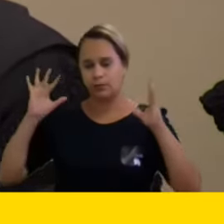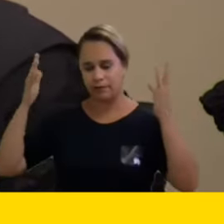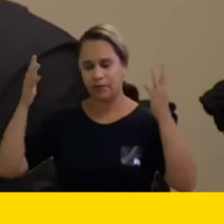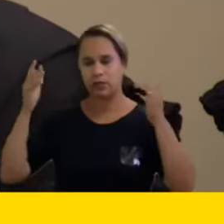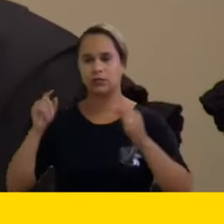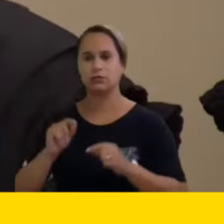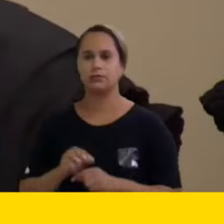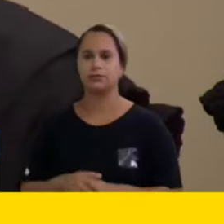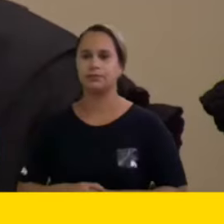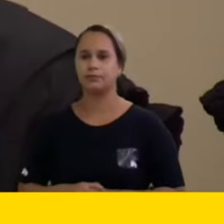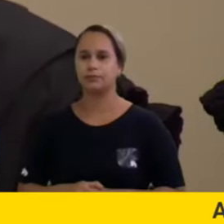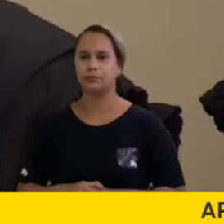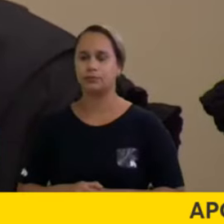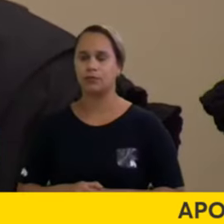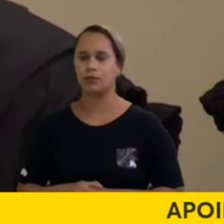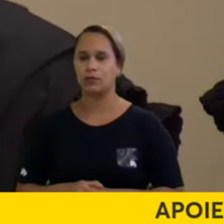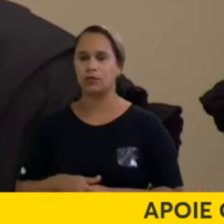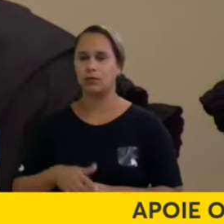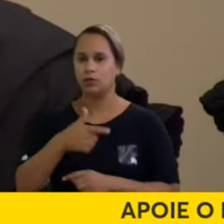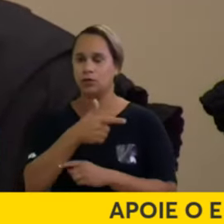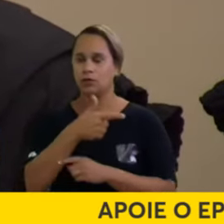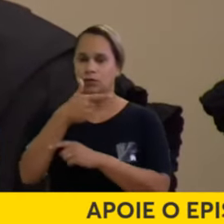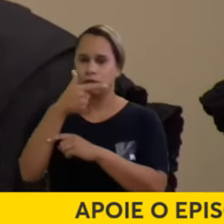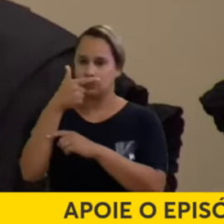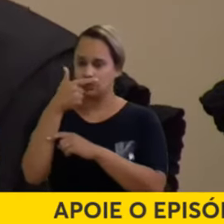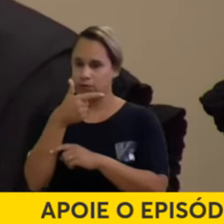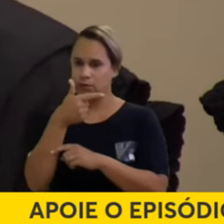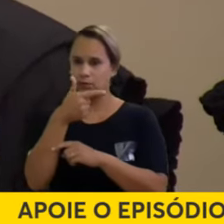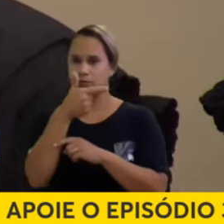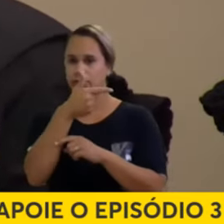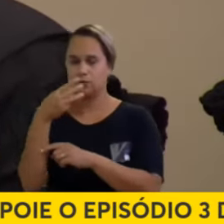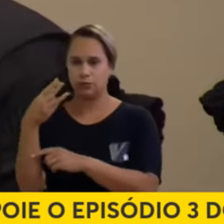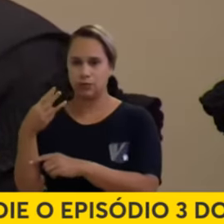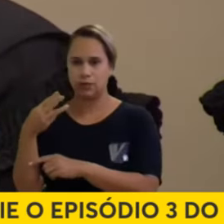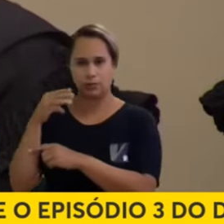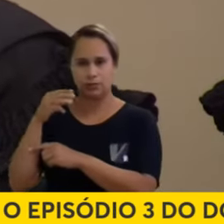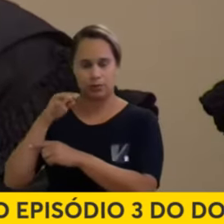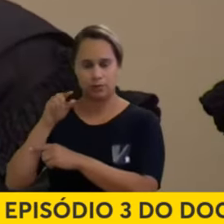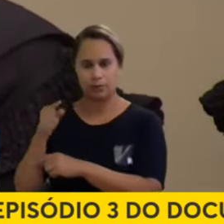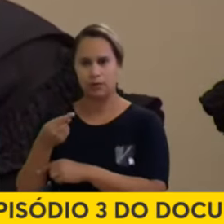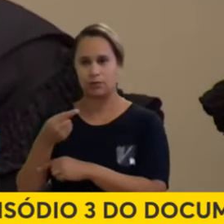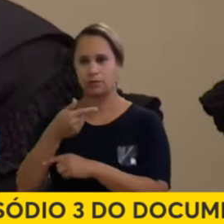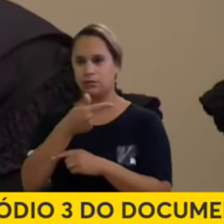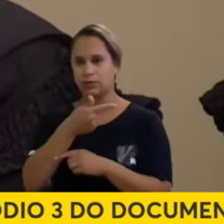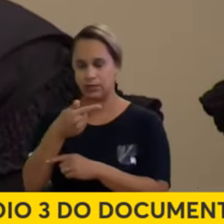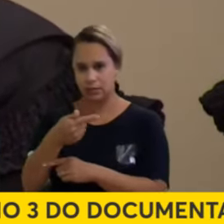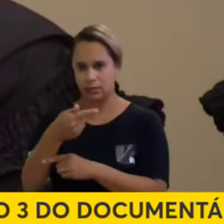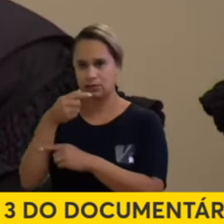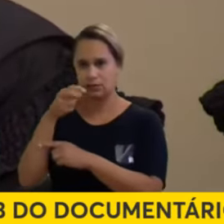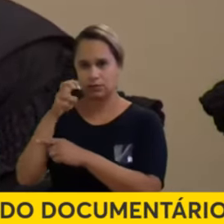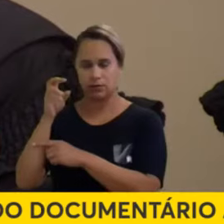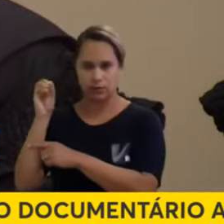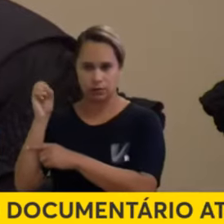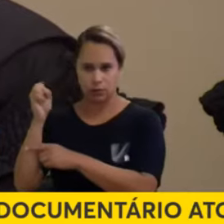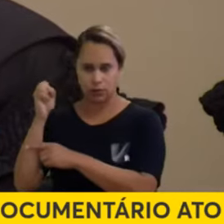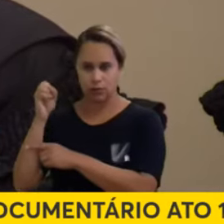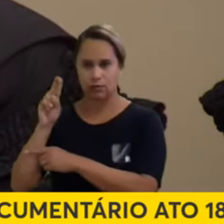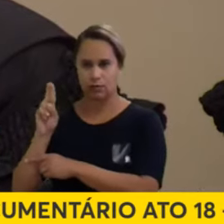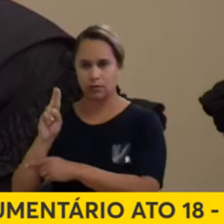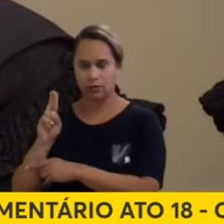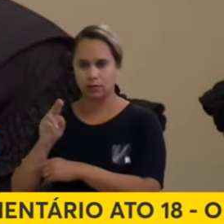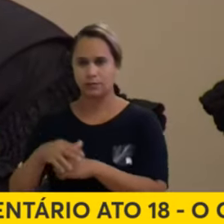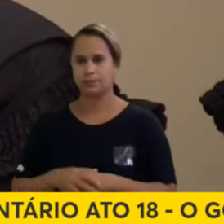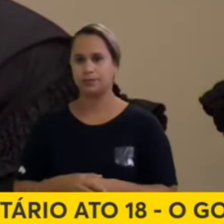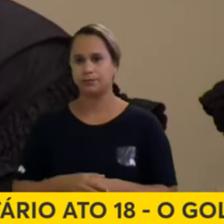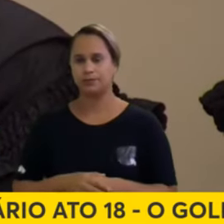táxi aéreo 224.000 778 o objeto dessa demanda D startar resta no valor gasto na pré-campanha a